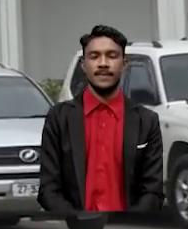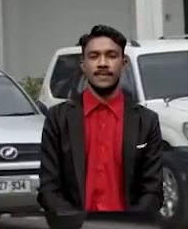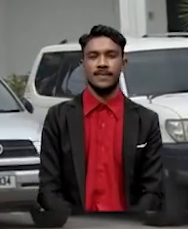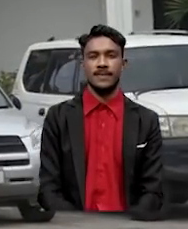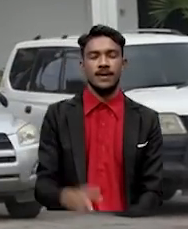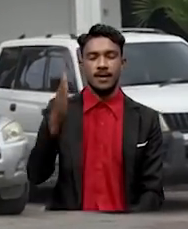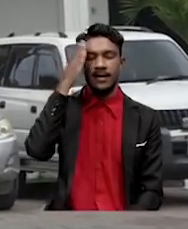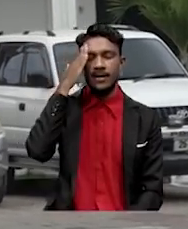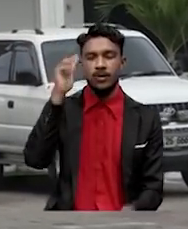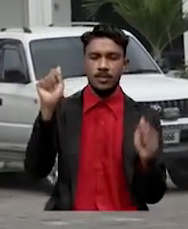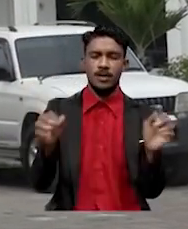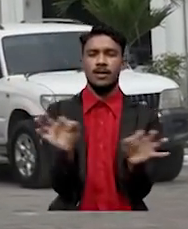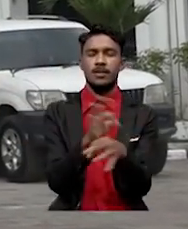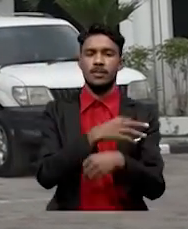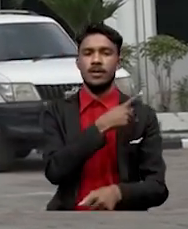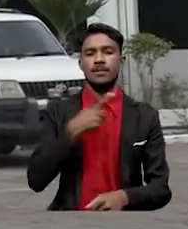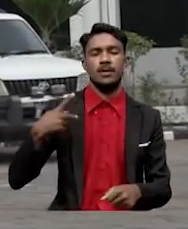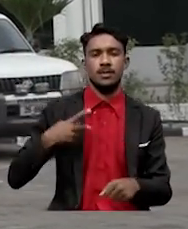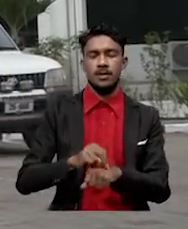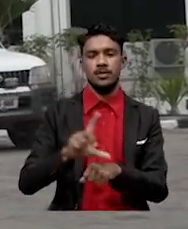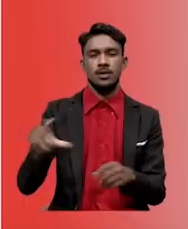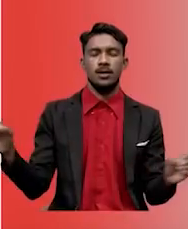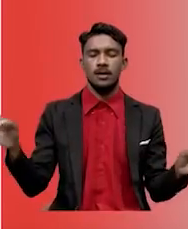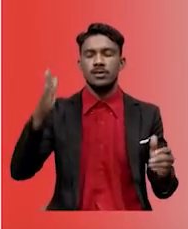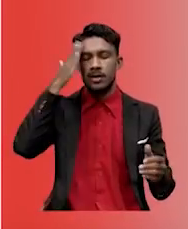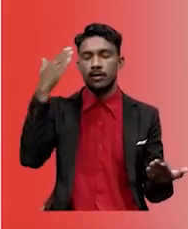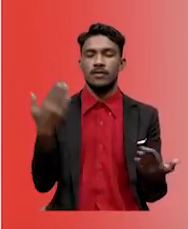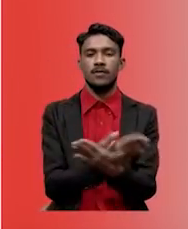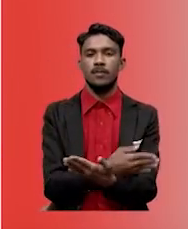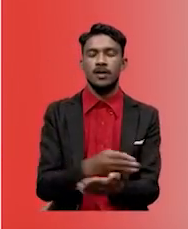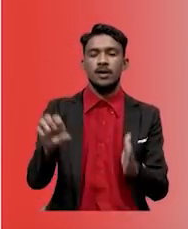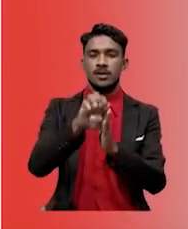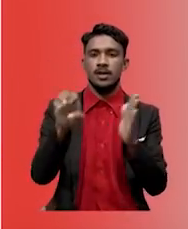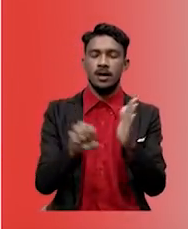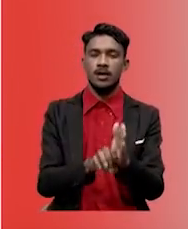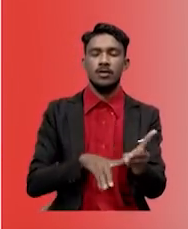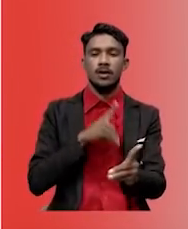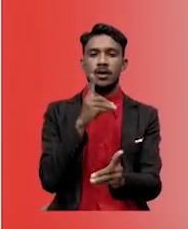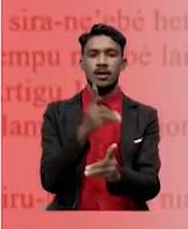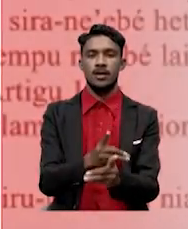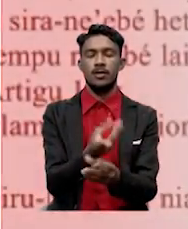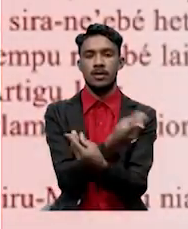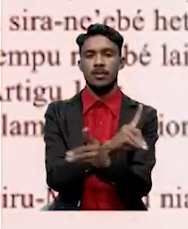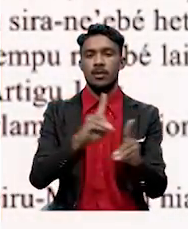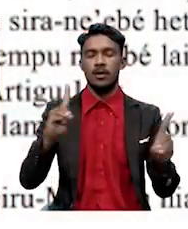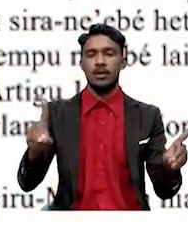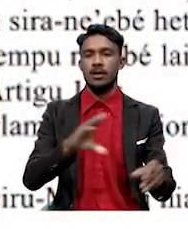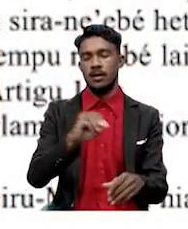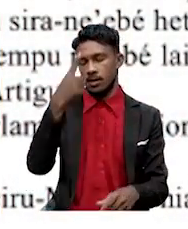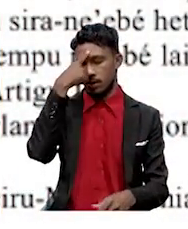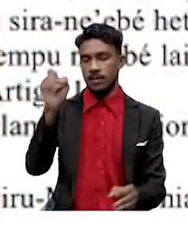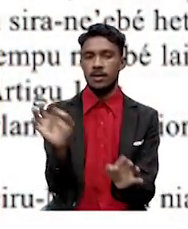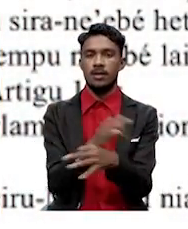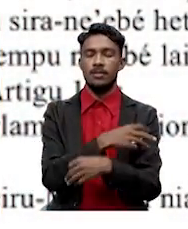Ideia atu dissolve parlamento nasional la os ideia fong ba estado di reito demokratiku. Tamba disolusan parlamento